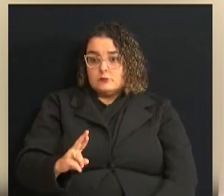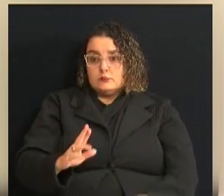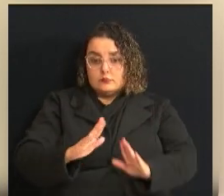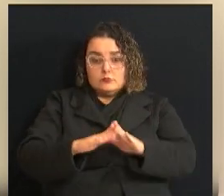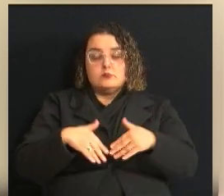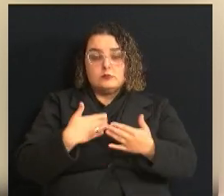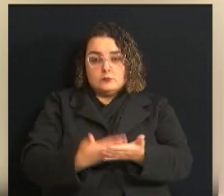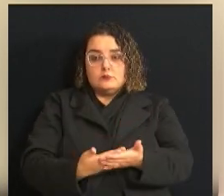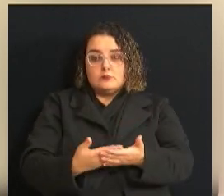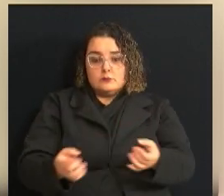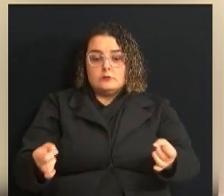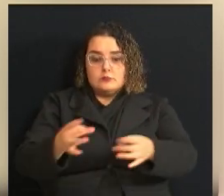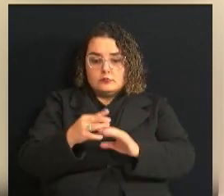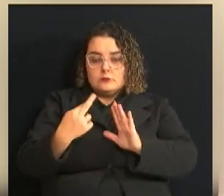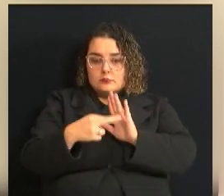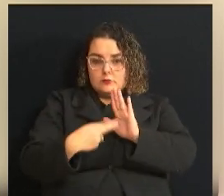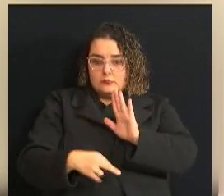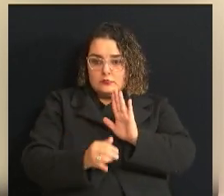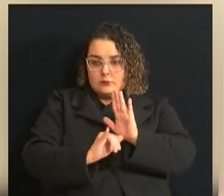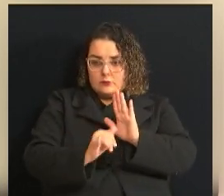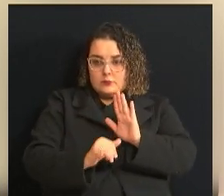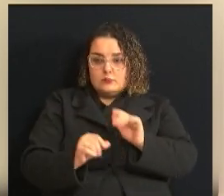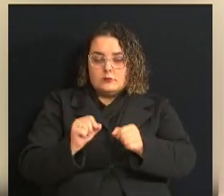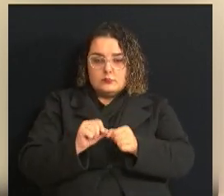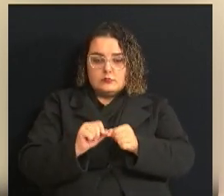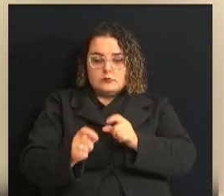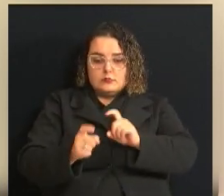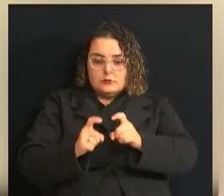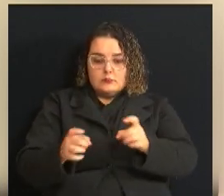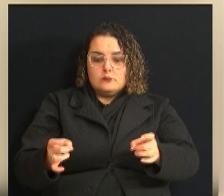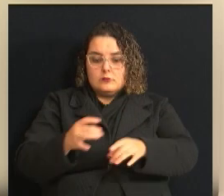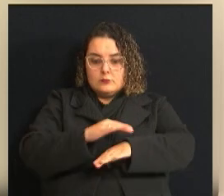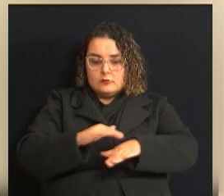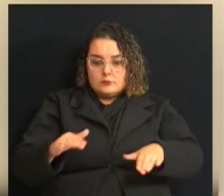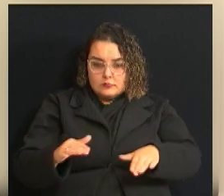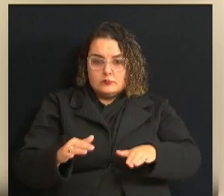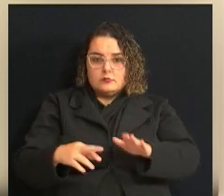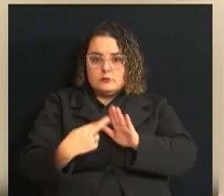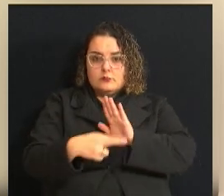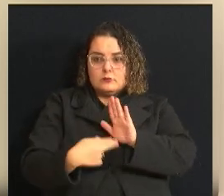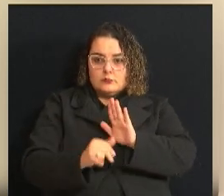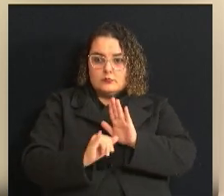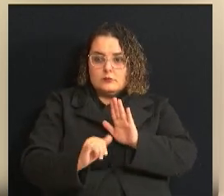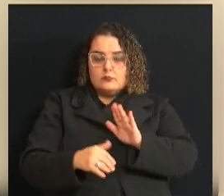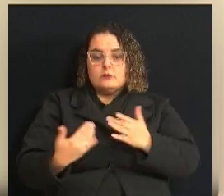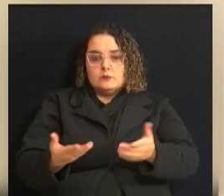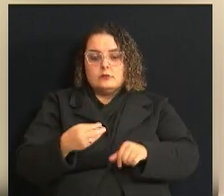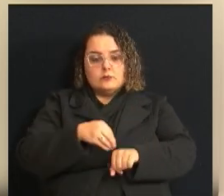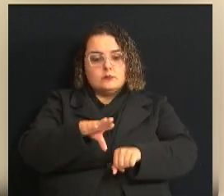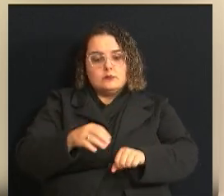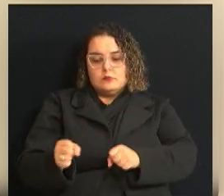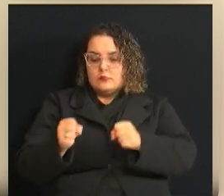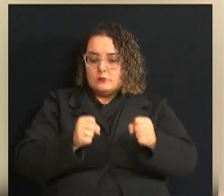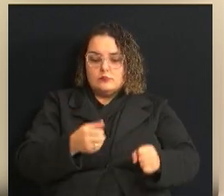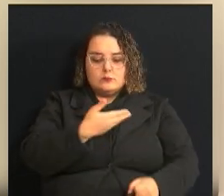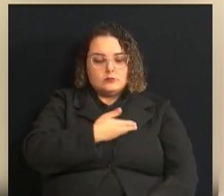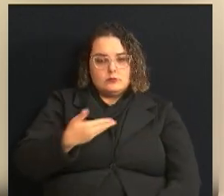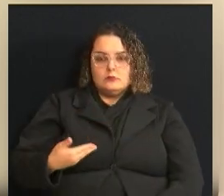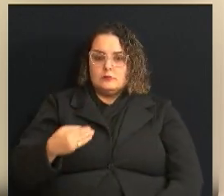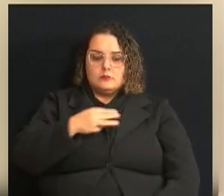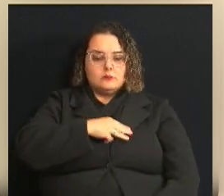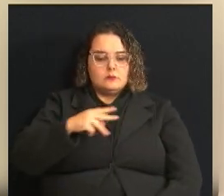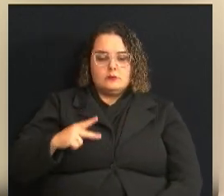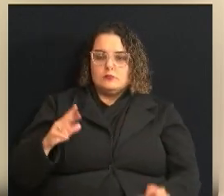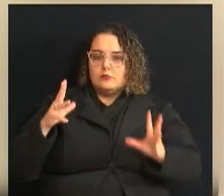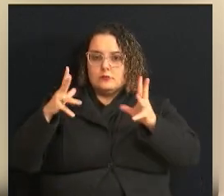fecha o relatório, faz uma reunião fechando esse relatório, e aí a gente encaminha para o Poder Público, para o Ministério Público, para todos